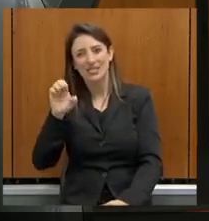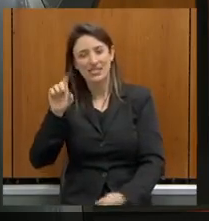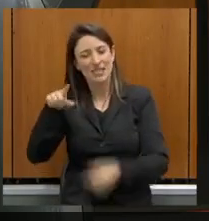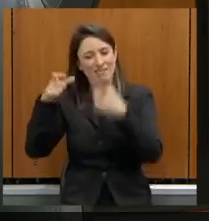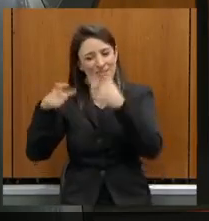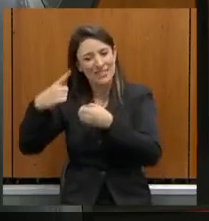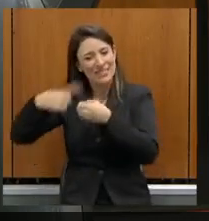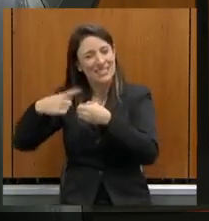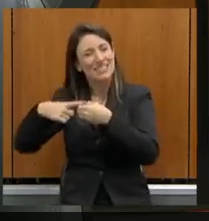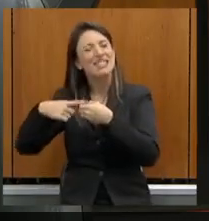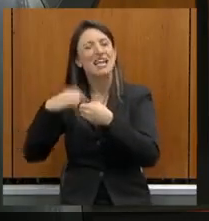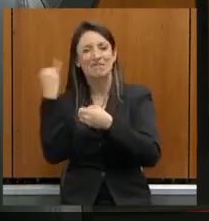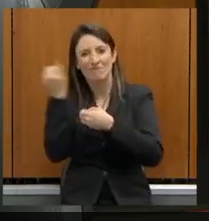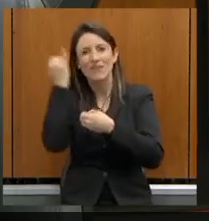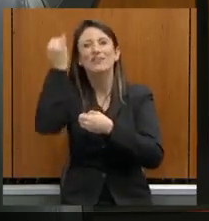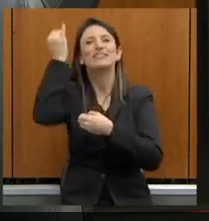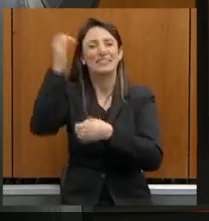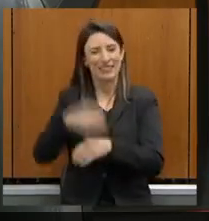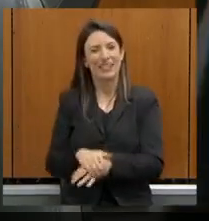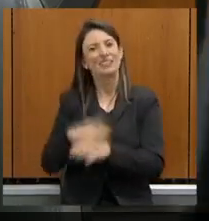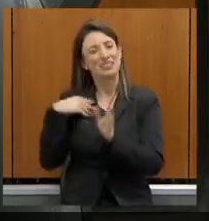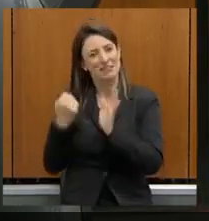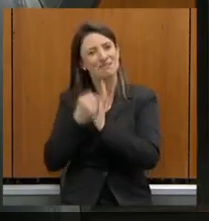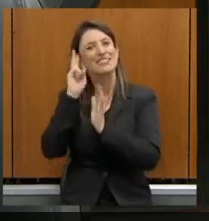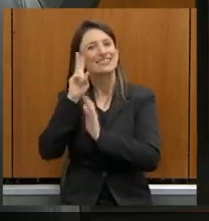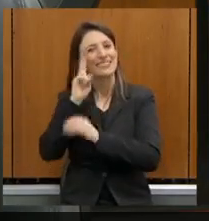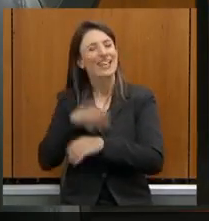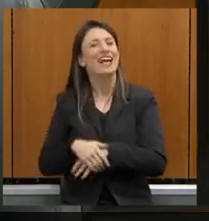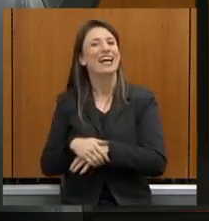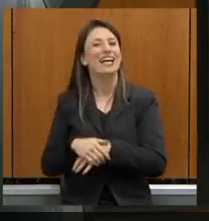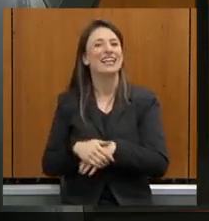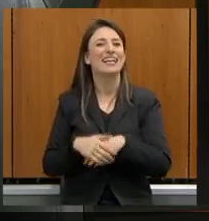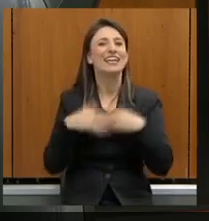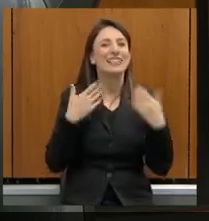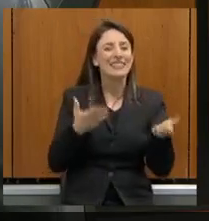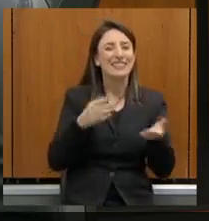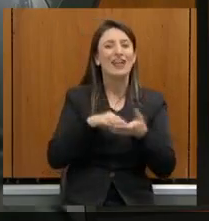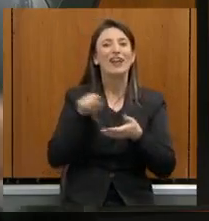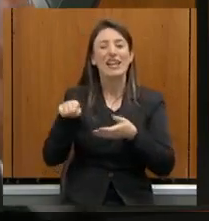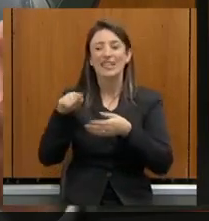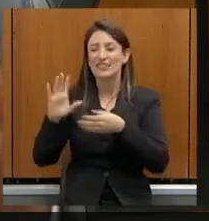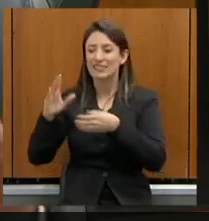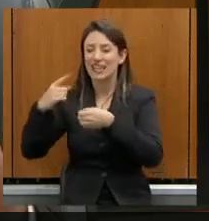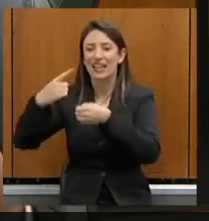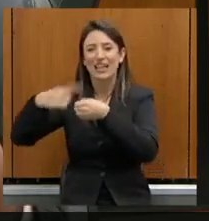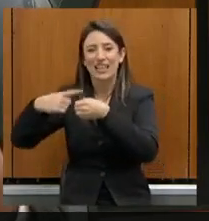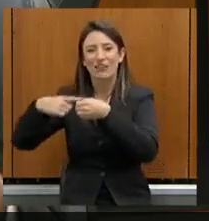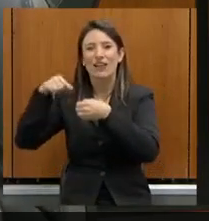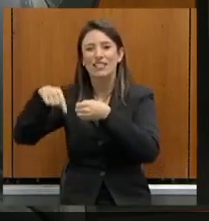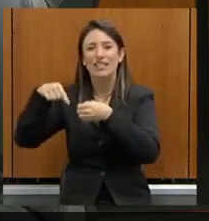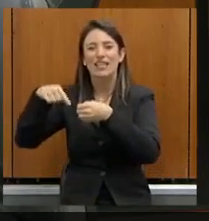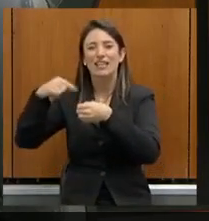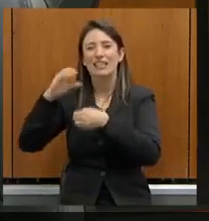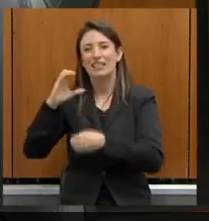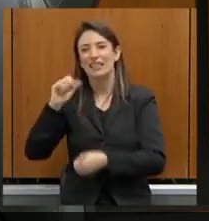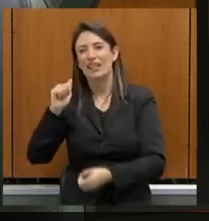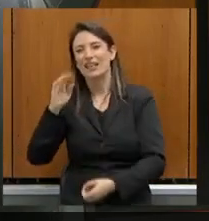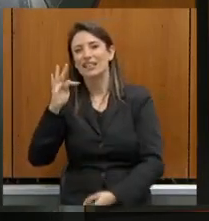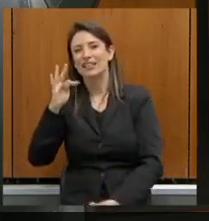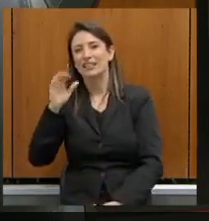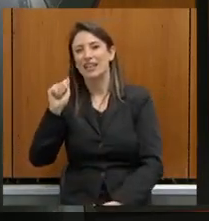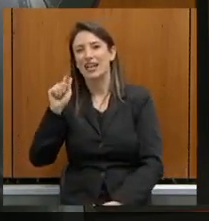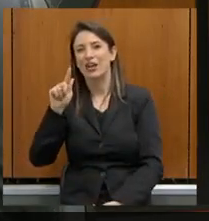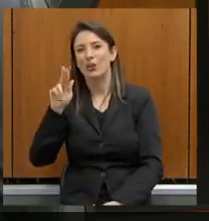Na Pampulha, eu costumo dizer, nasce de Cataguases. É Cataguases que plasma na sua